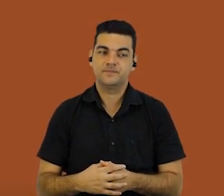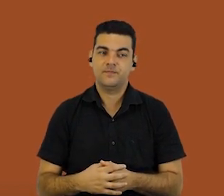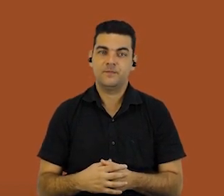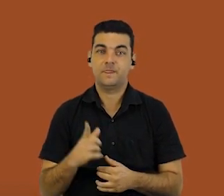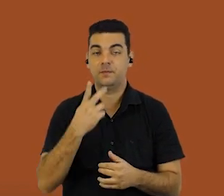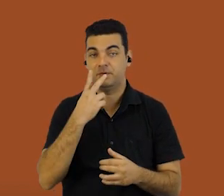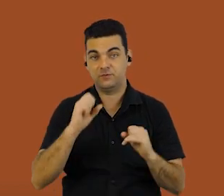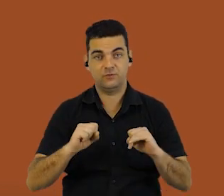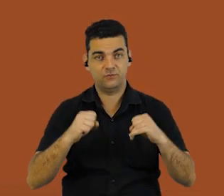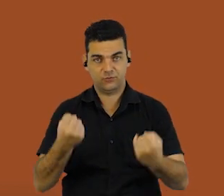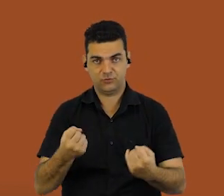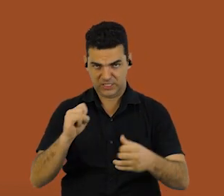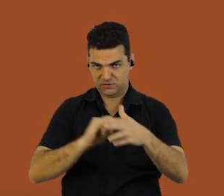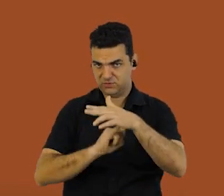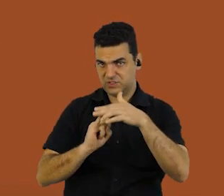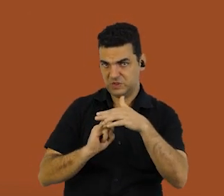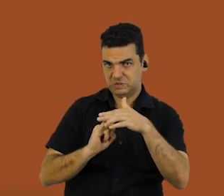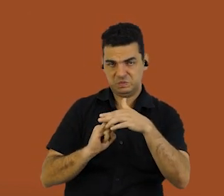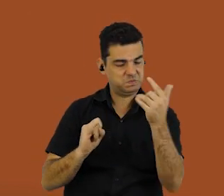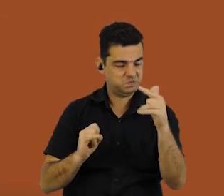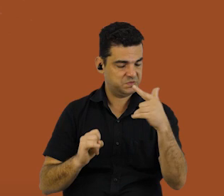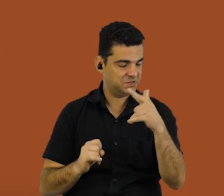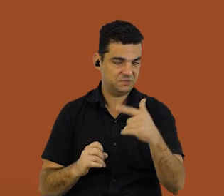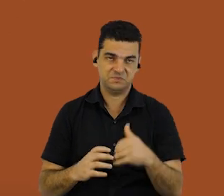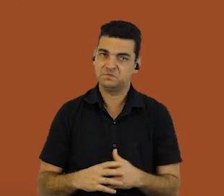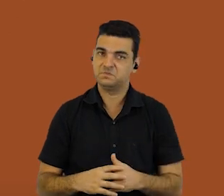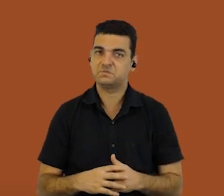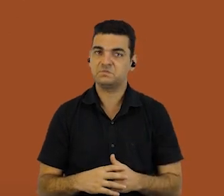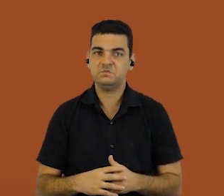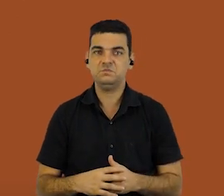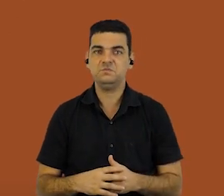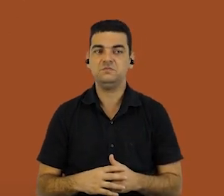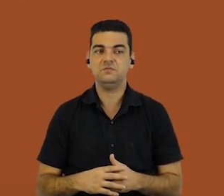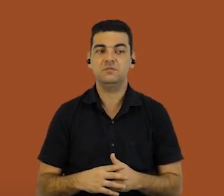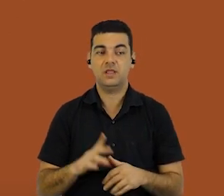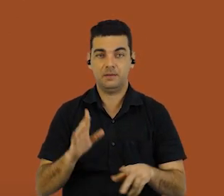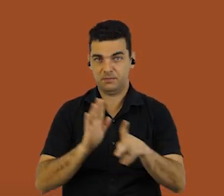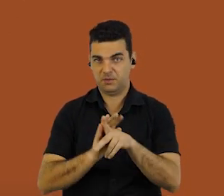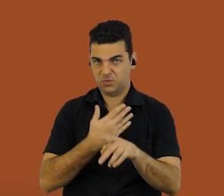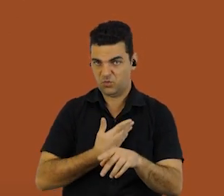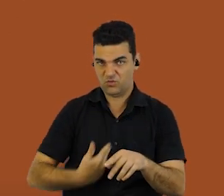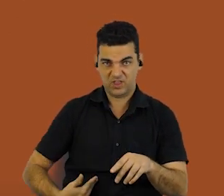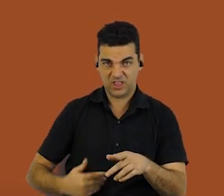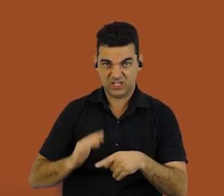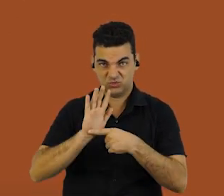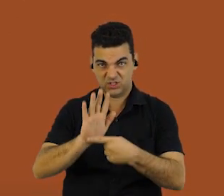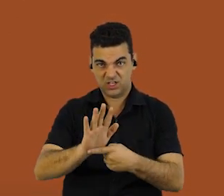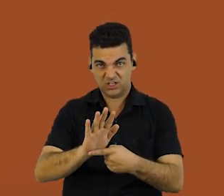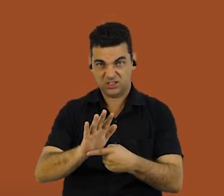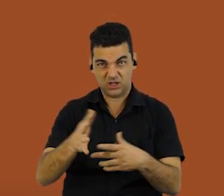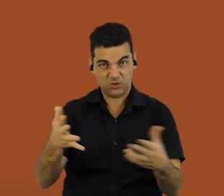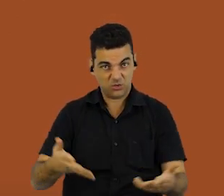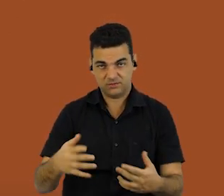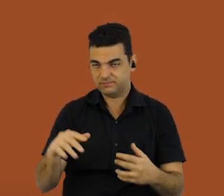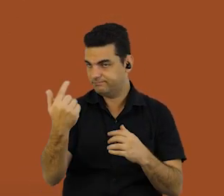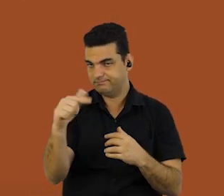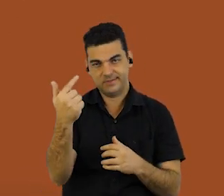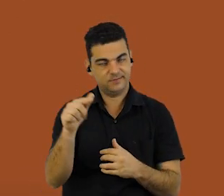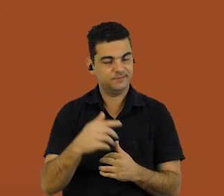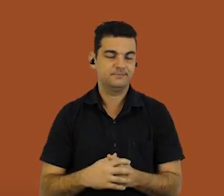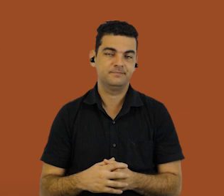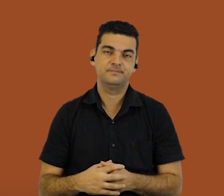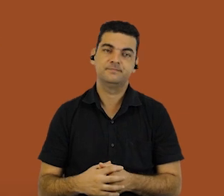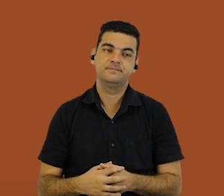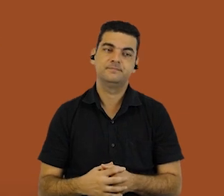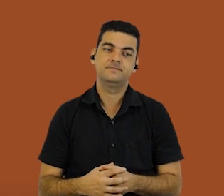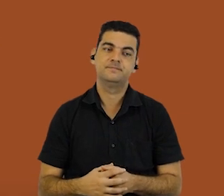um compromisso institucional, um compromisso de governo para isso. Agora, então, eu estou